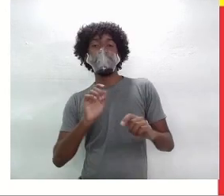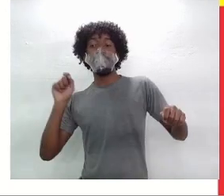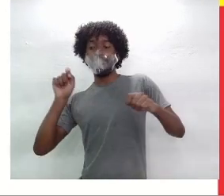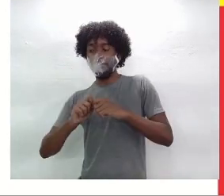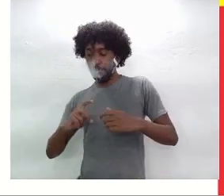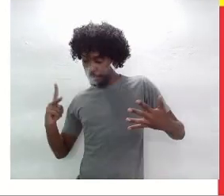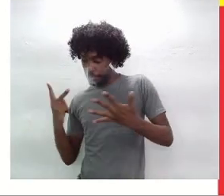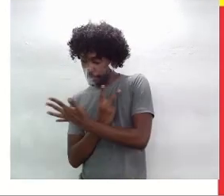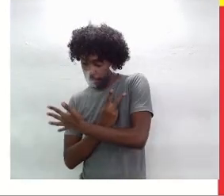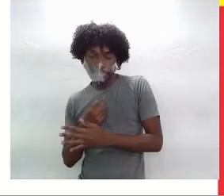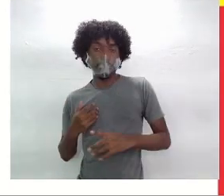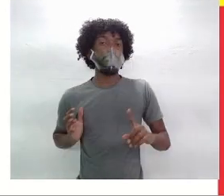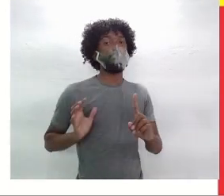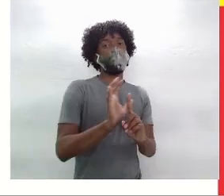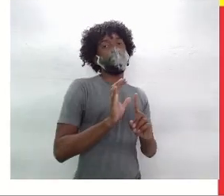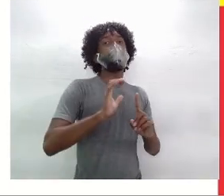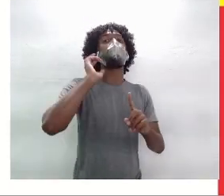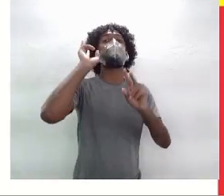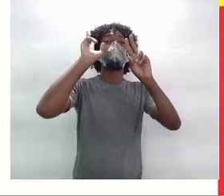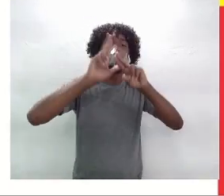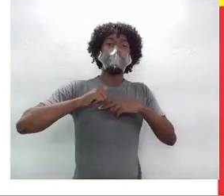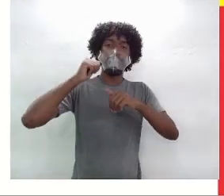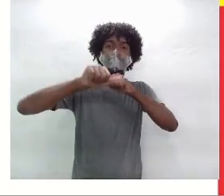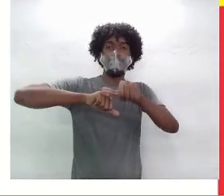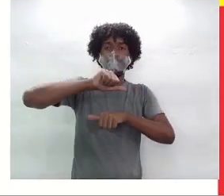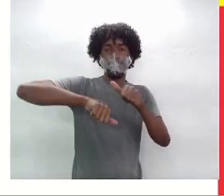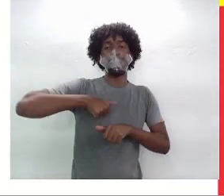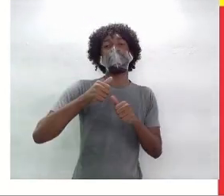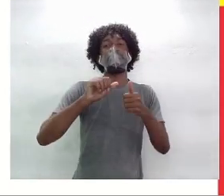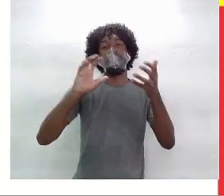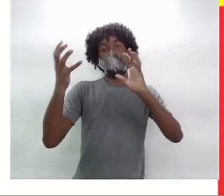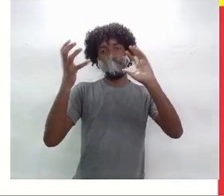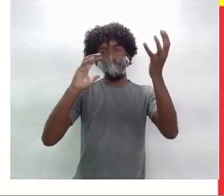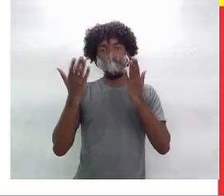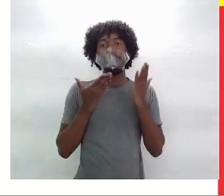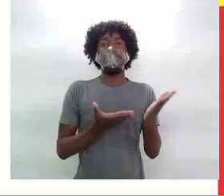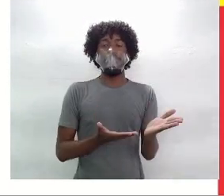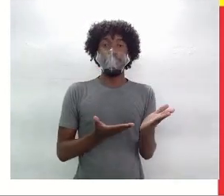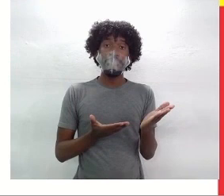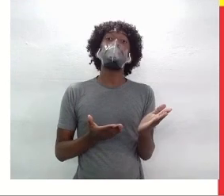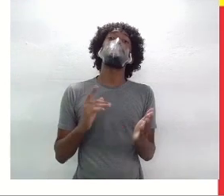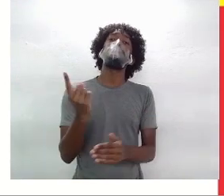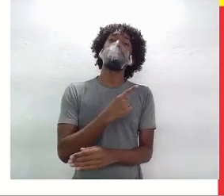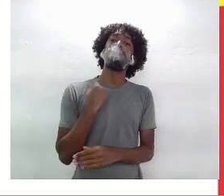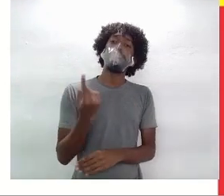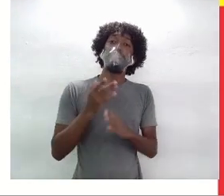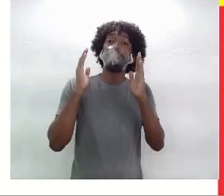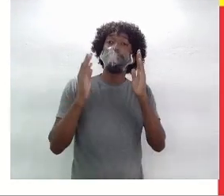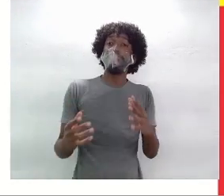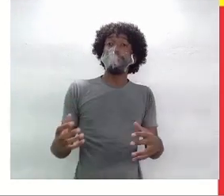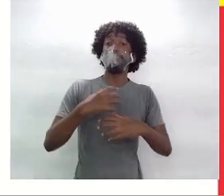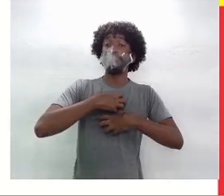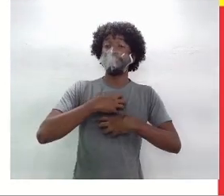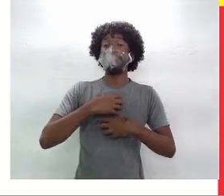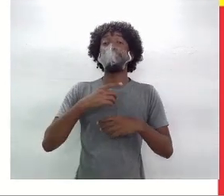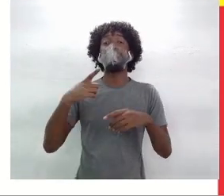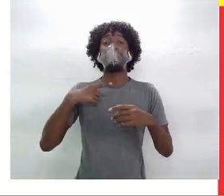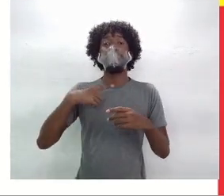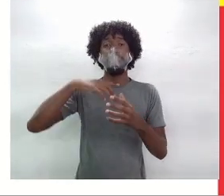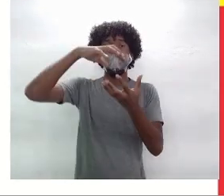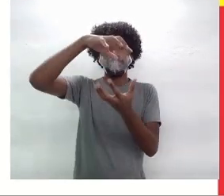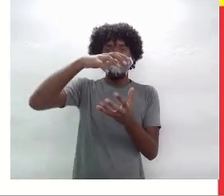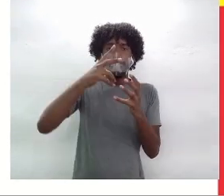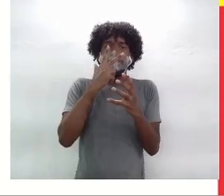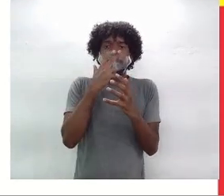Então, quando se fala de atividades humanas, como vocês estão observando na tela, a gente tem a questão do efeito